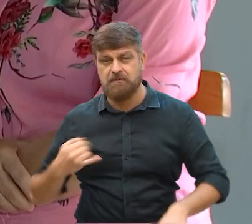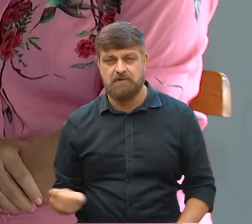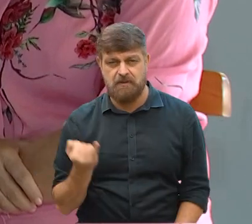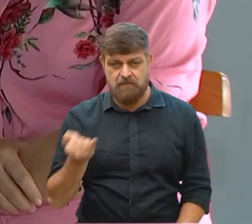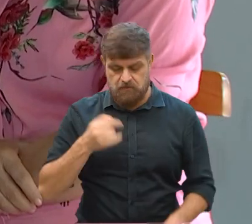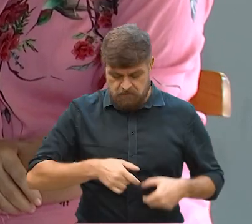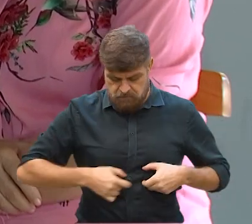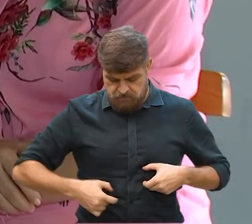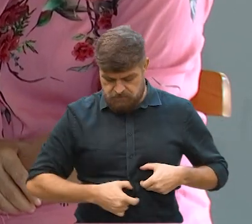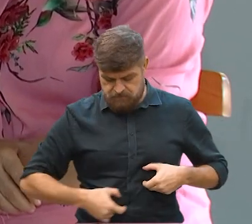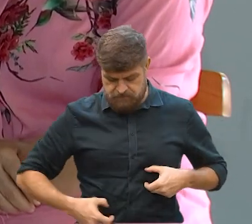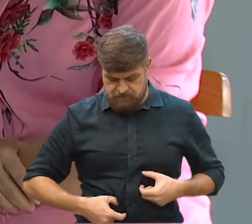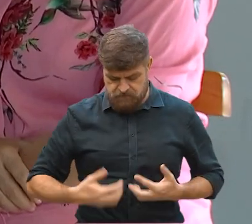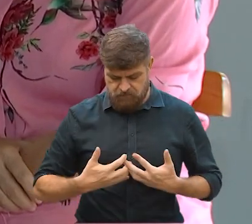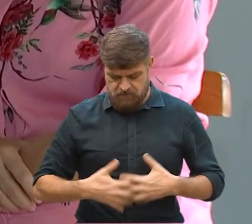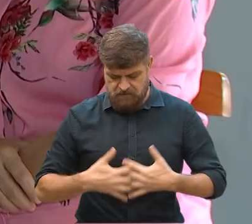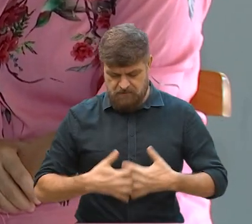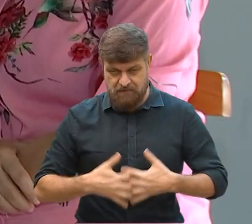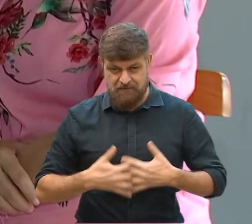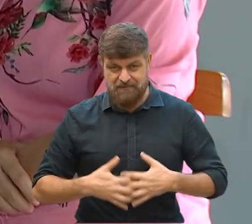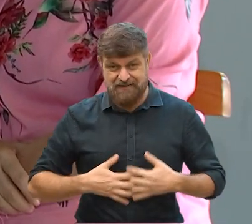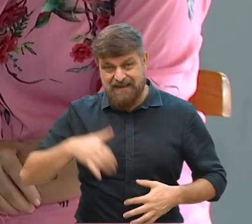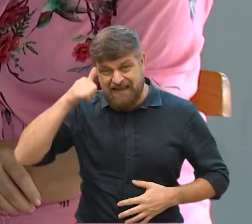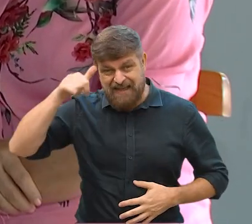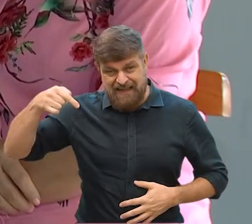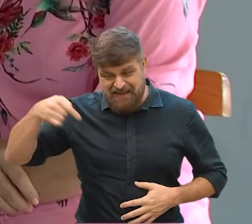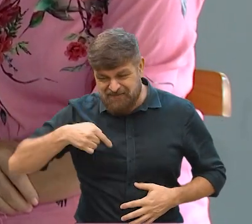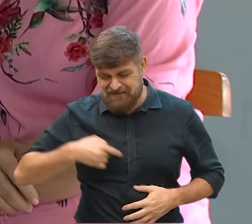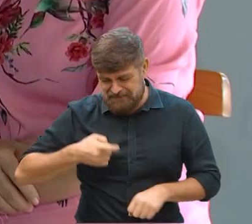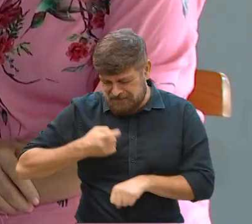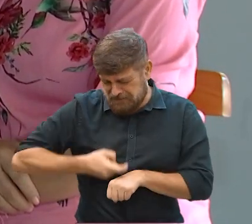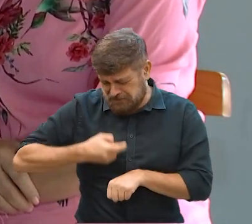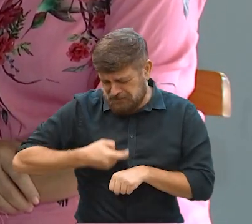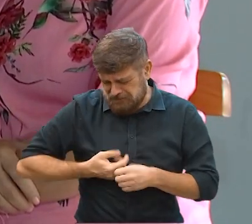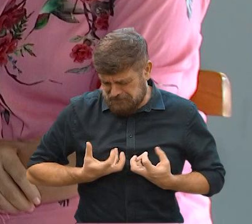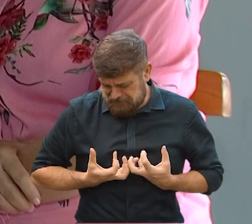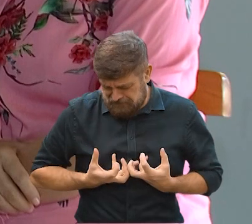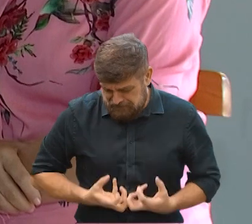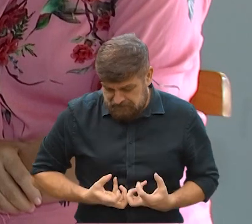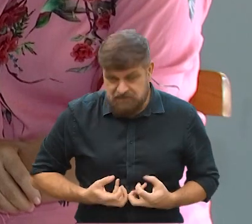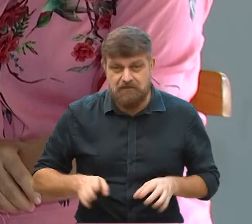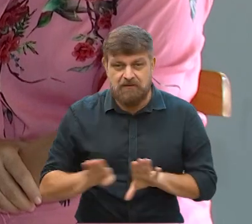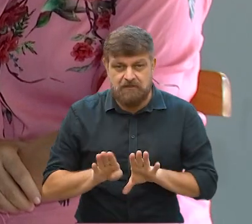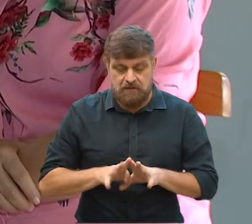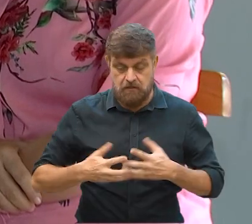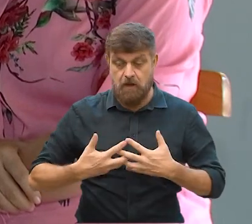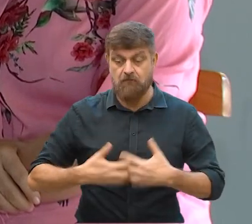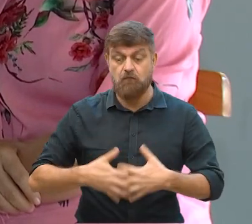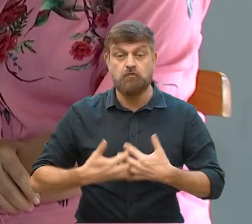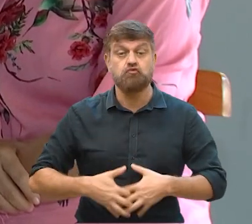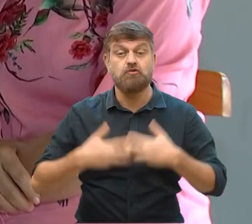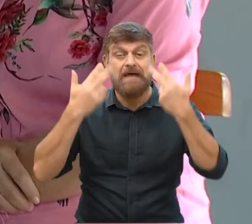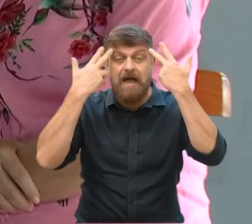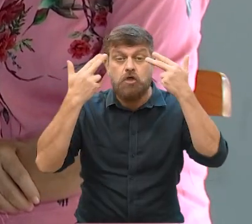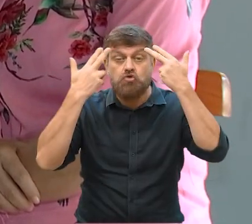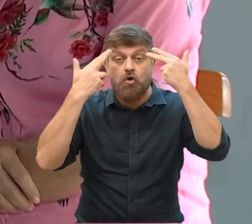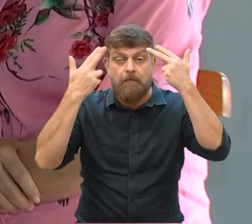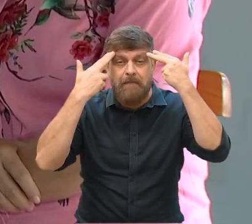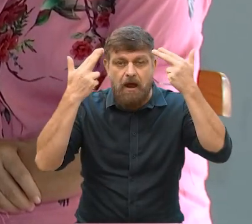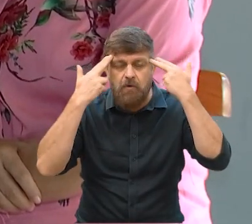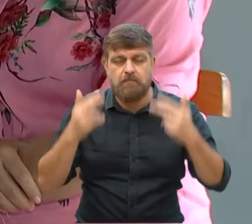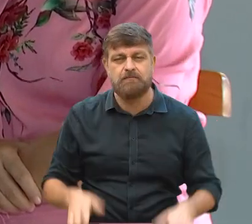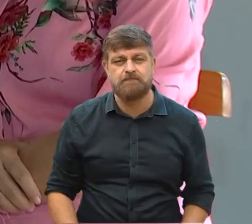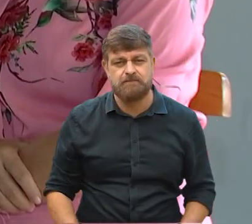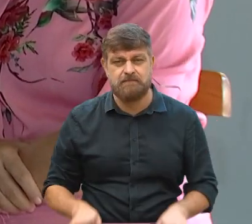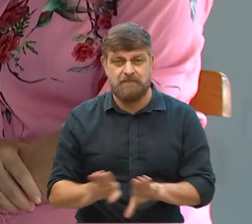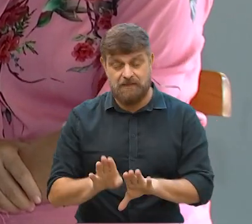muito importantes para fazer o bolo fecal, para evitar de haver ressecamento, fazer o funcionamento normal do intestino.